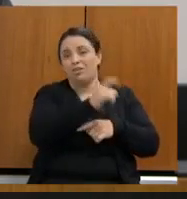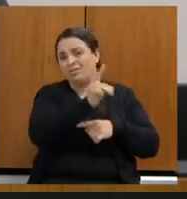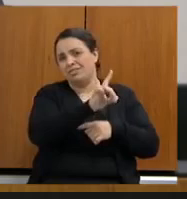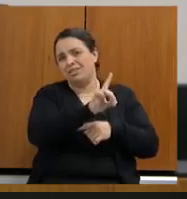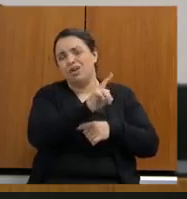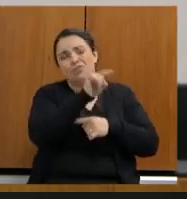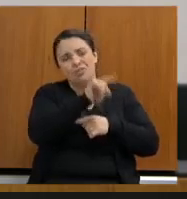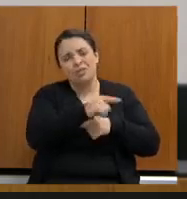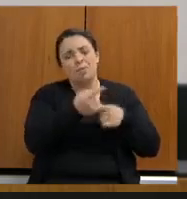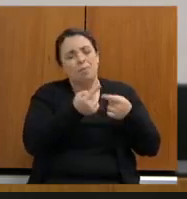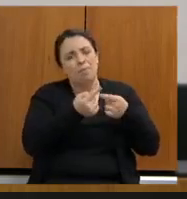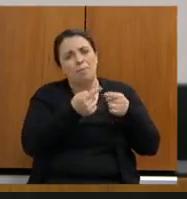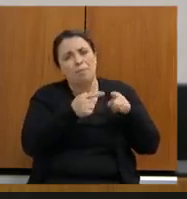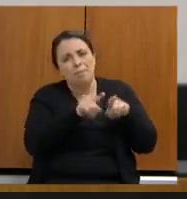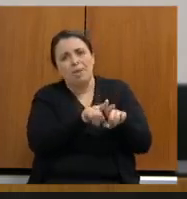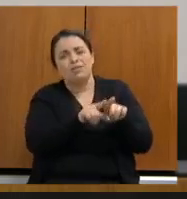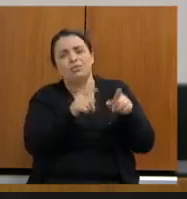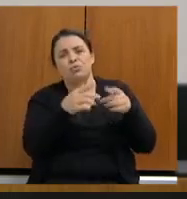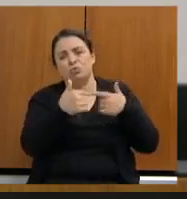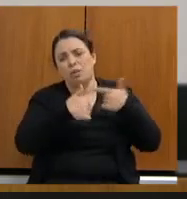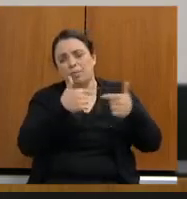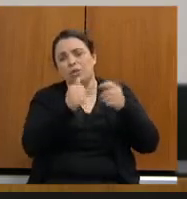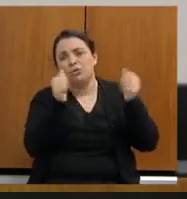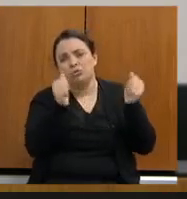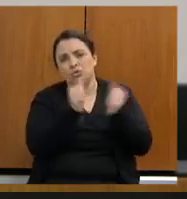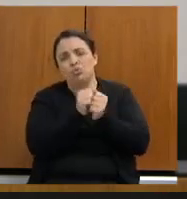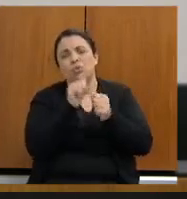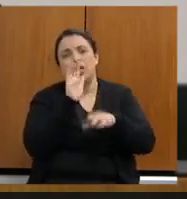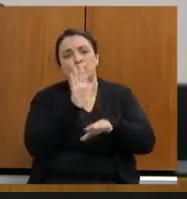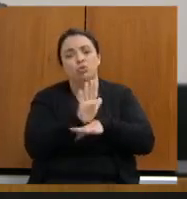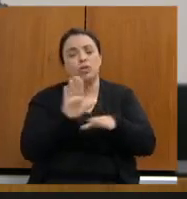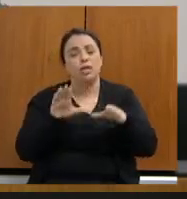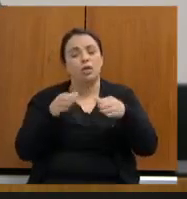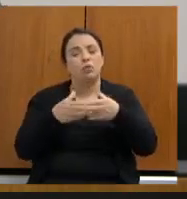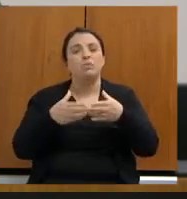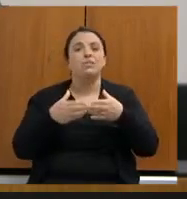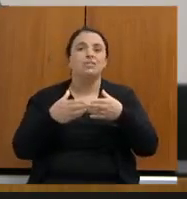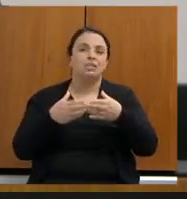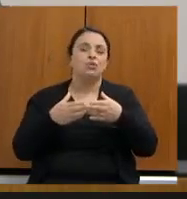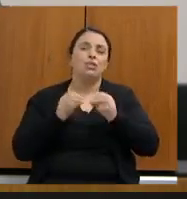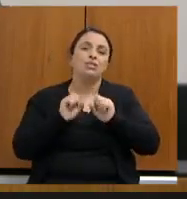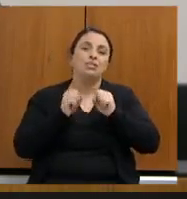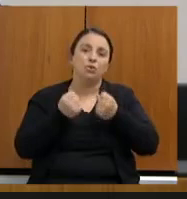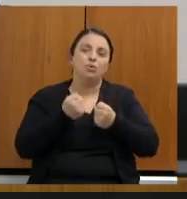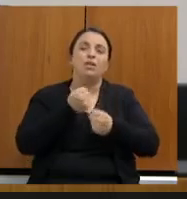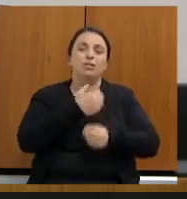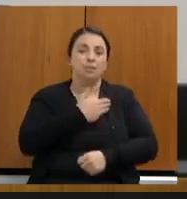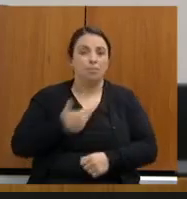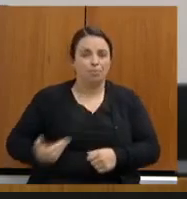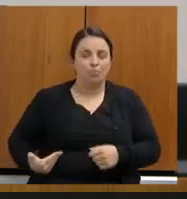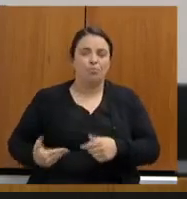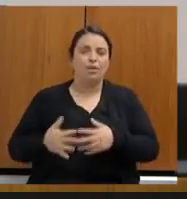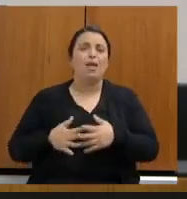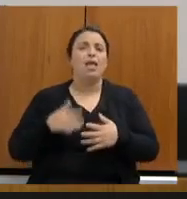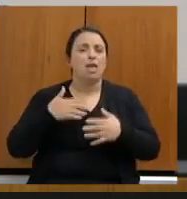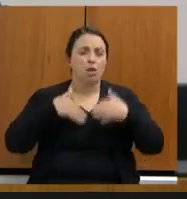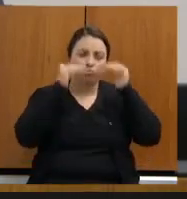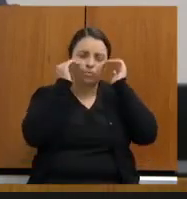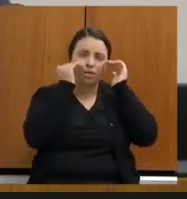parceiro e uma pessoa que tem nos ajudado muito na comissão de segurança pública e o meu respeito minha admiração